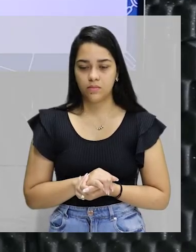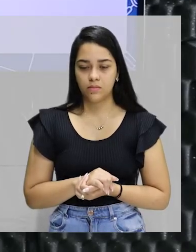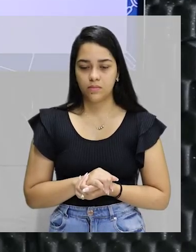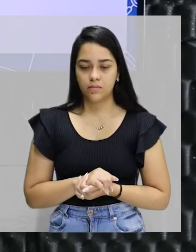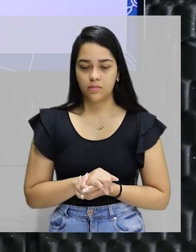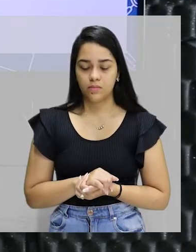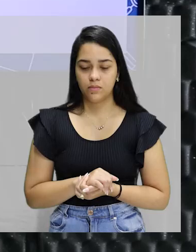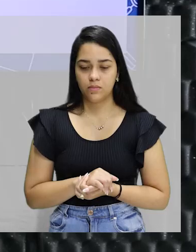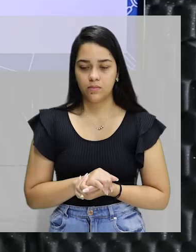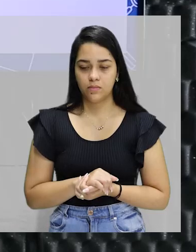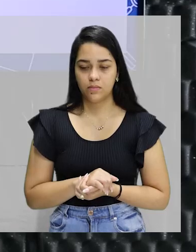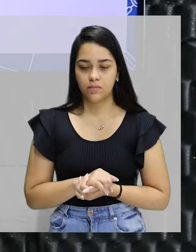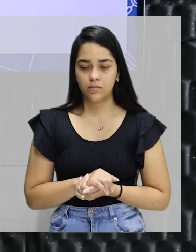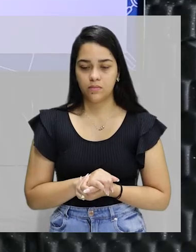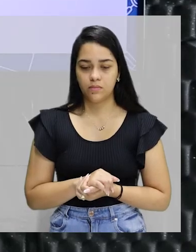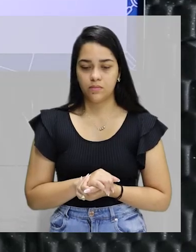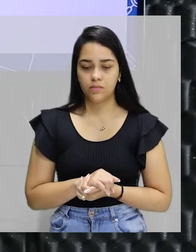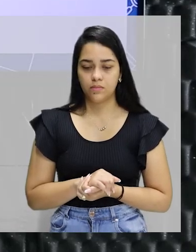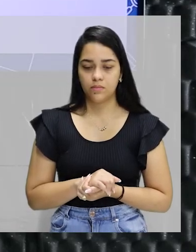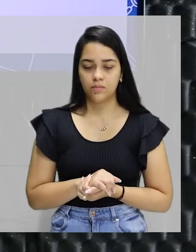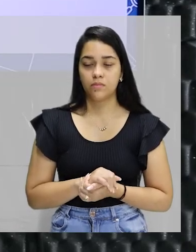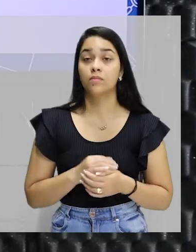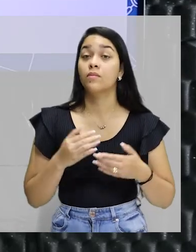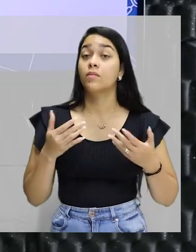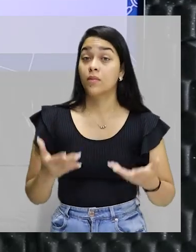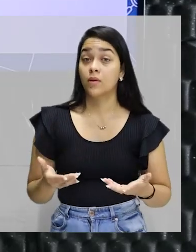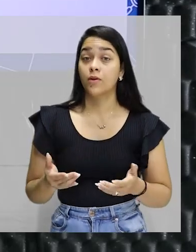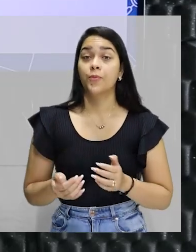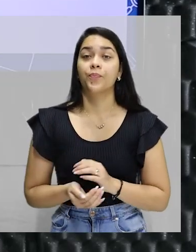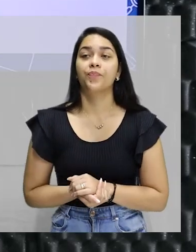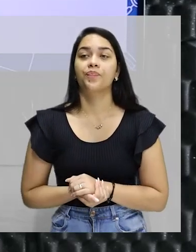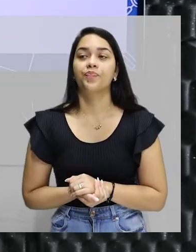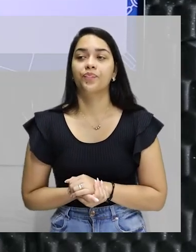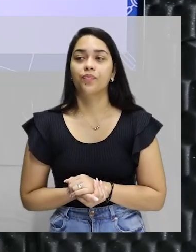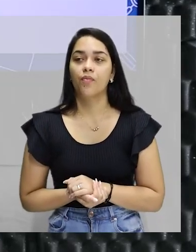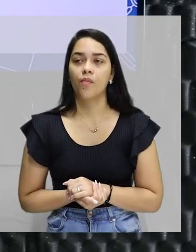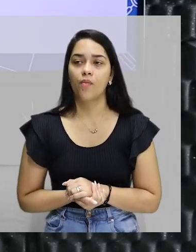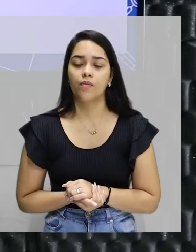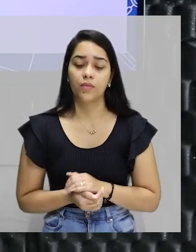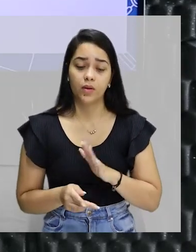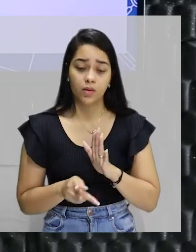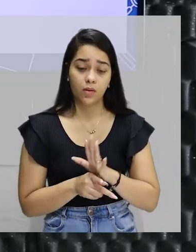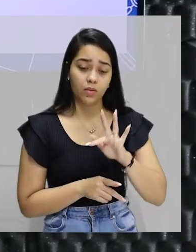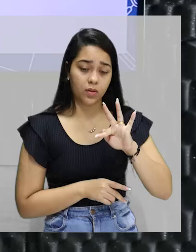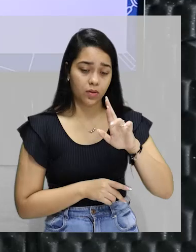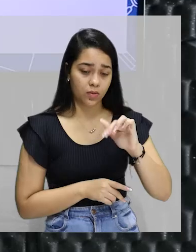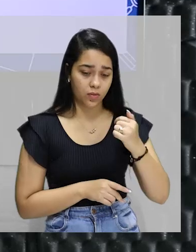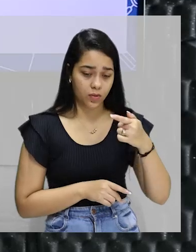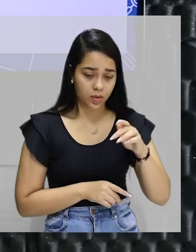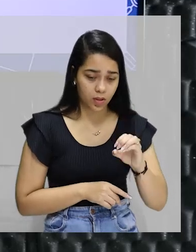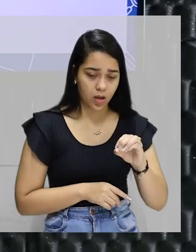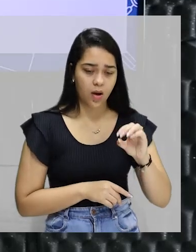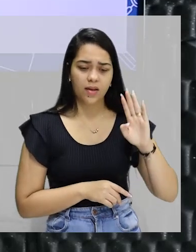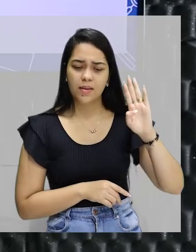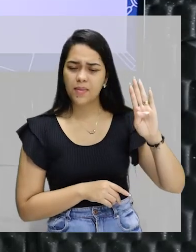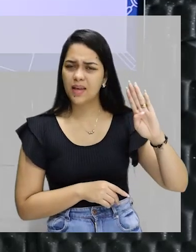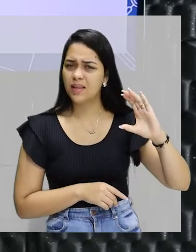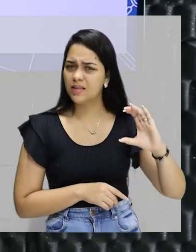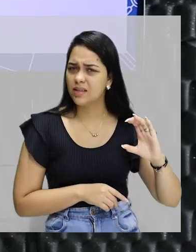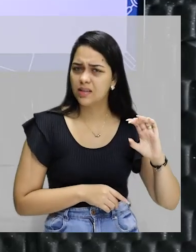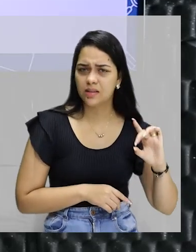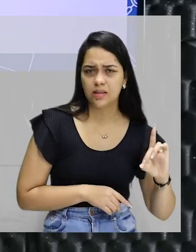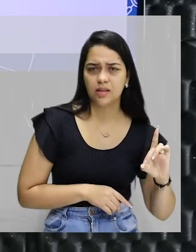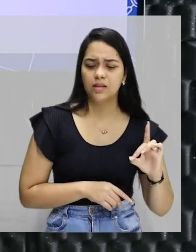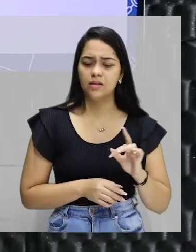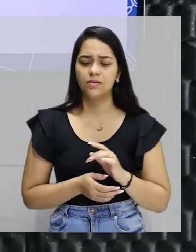é correto afirmar que, vamos lá, é do tipo de fusão, do tipo de fissão, ocorre